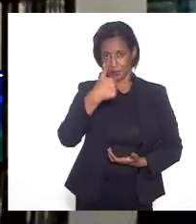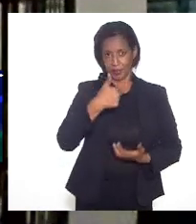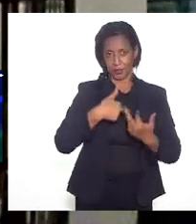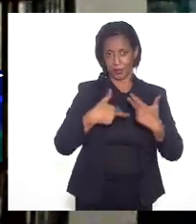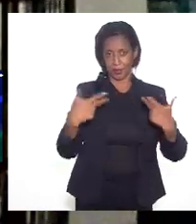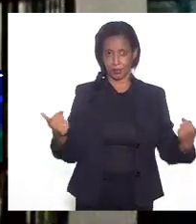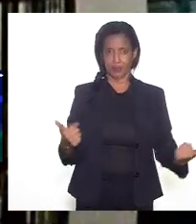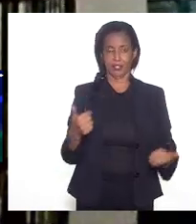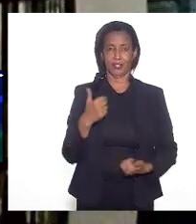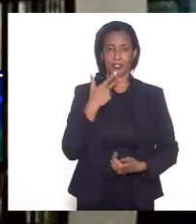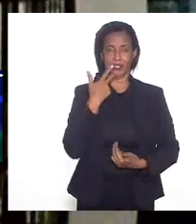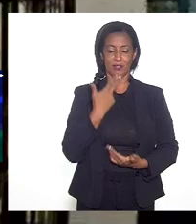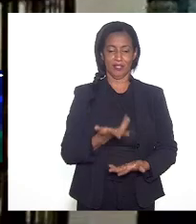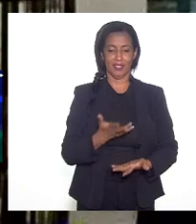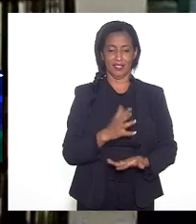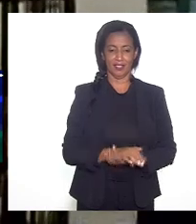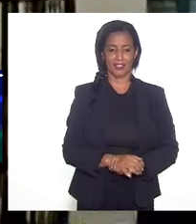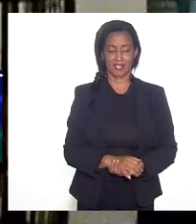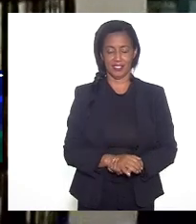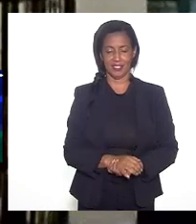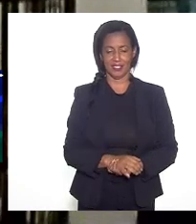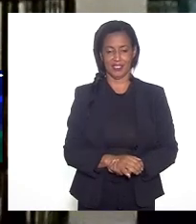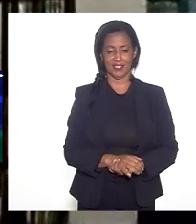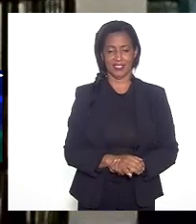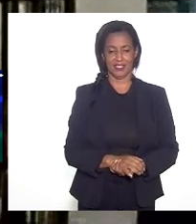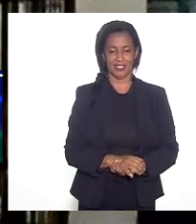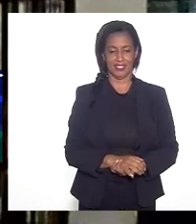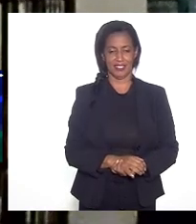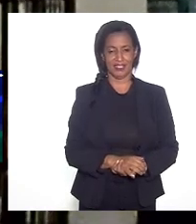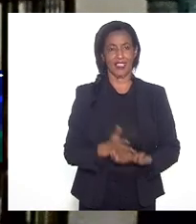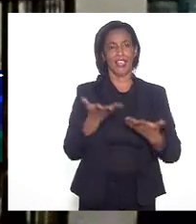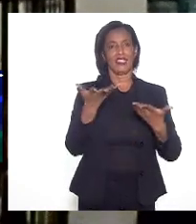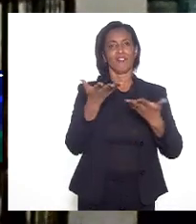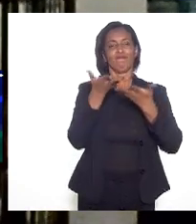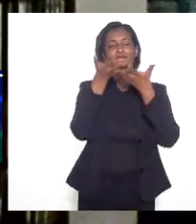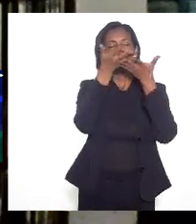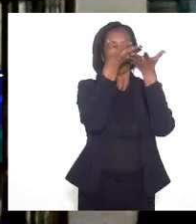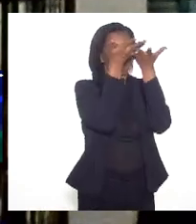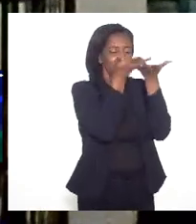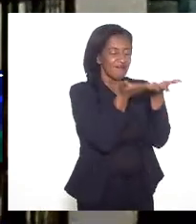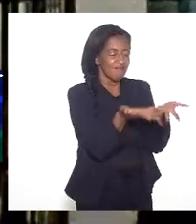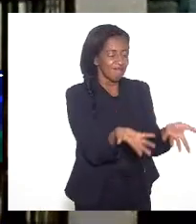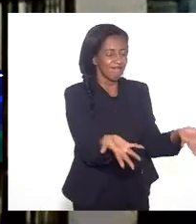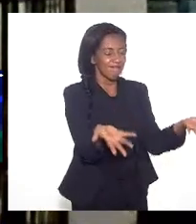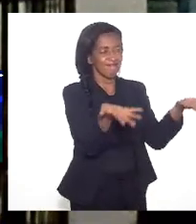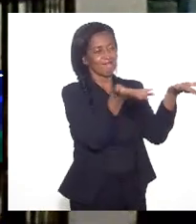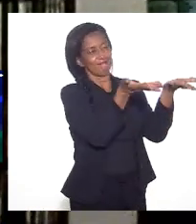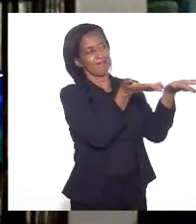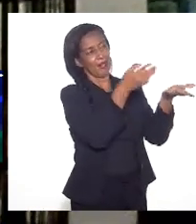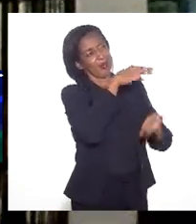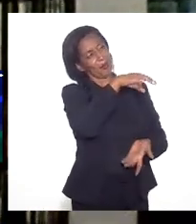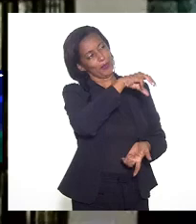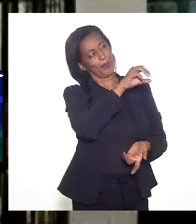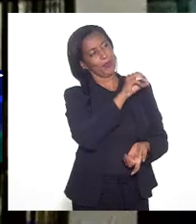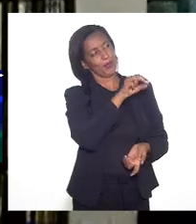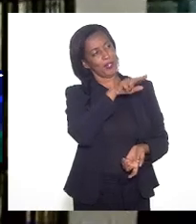fazer era render minhas homenagens à deputada Mônica